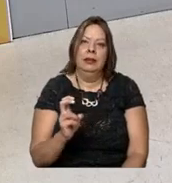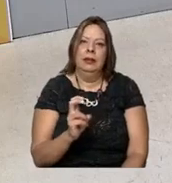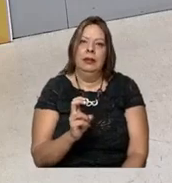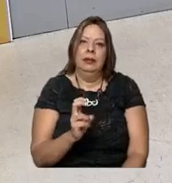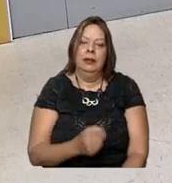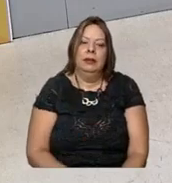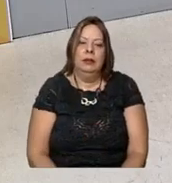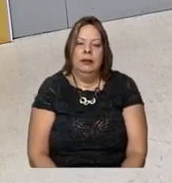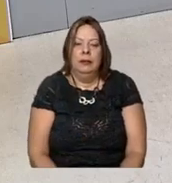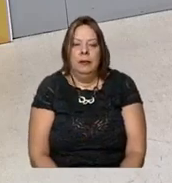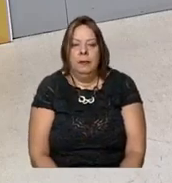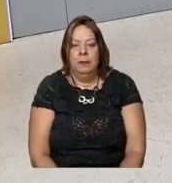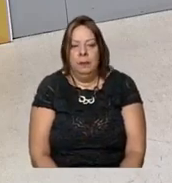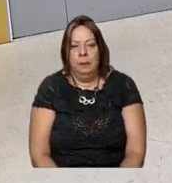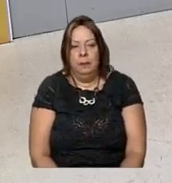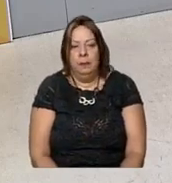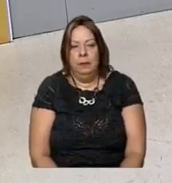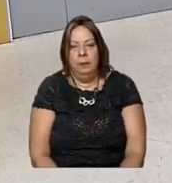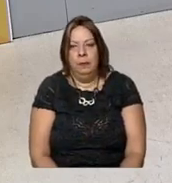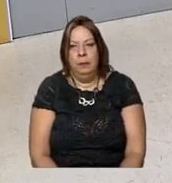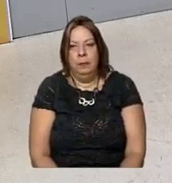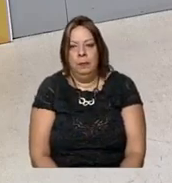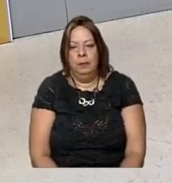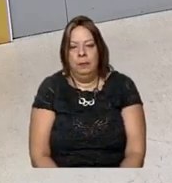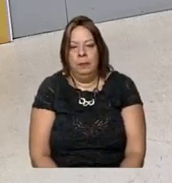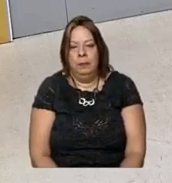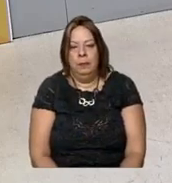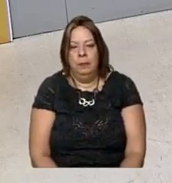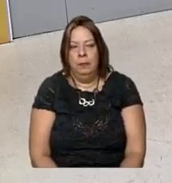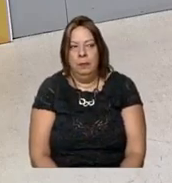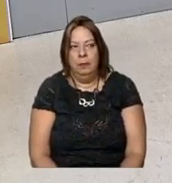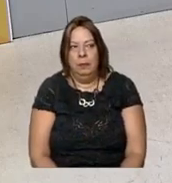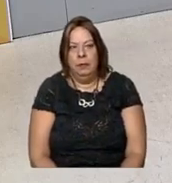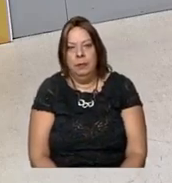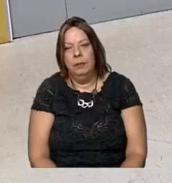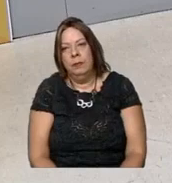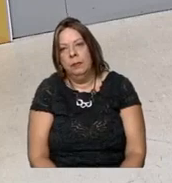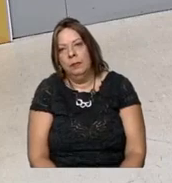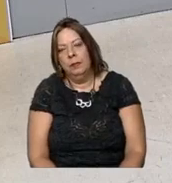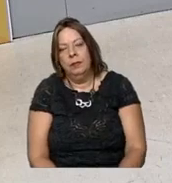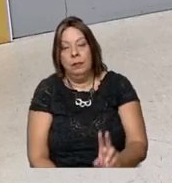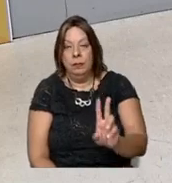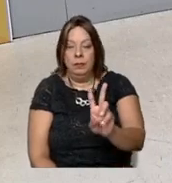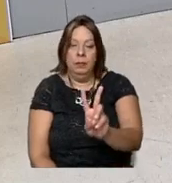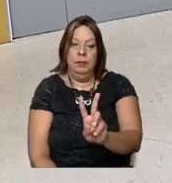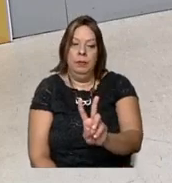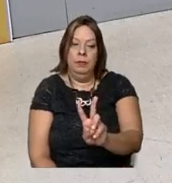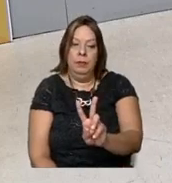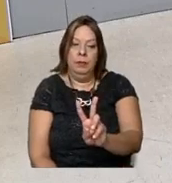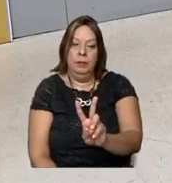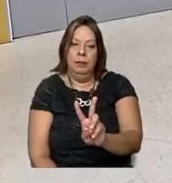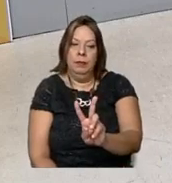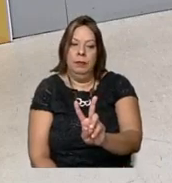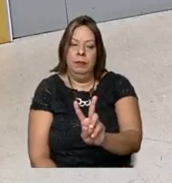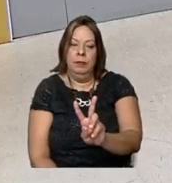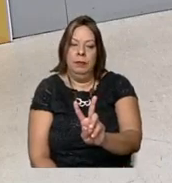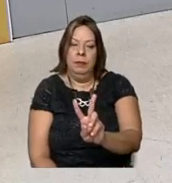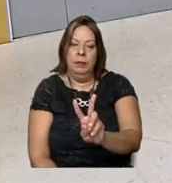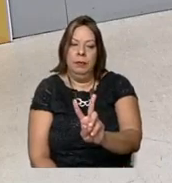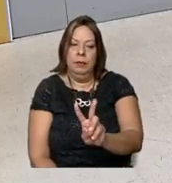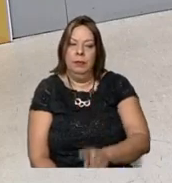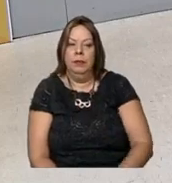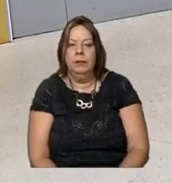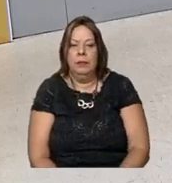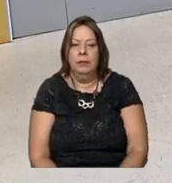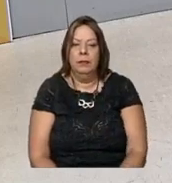55. Marca 55, 55, marcou 55, marca a bolinha de número